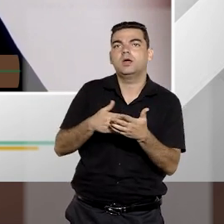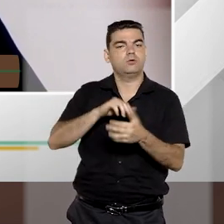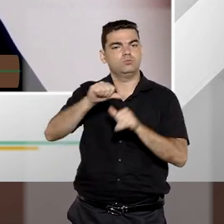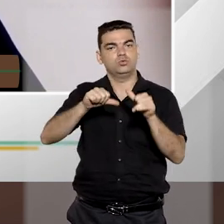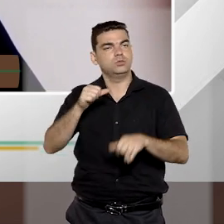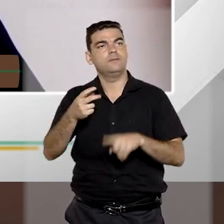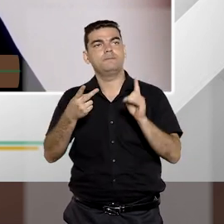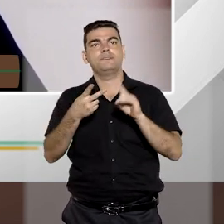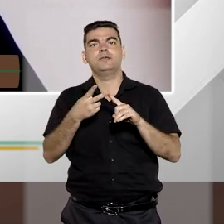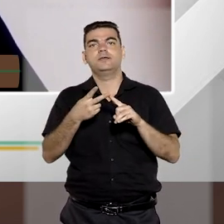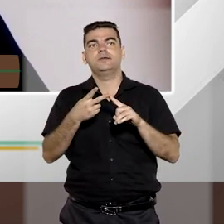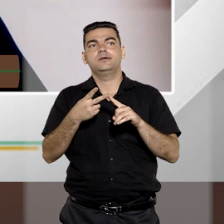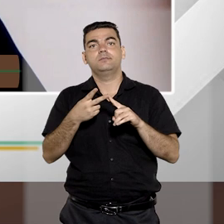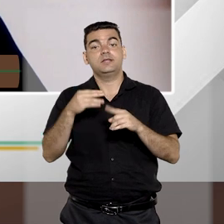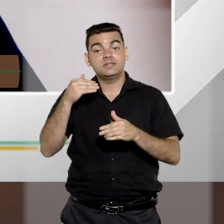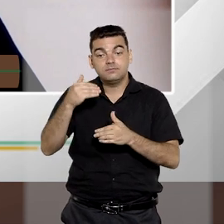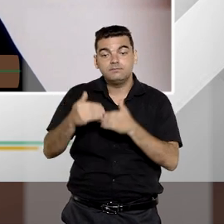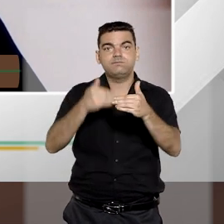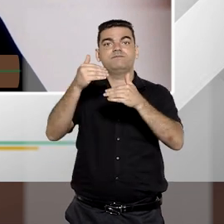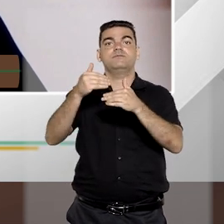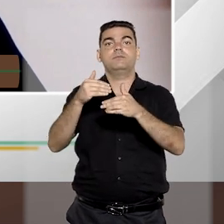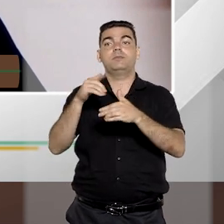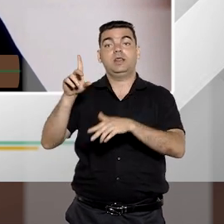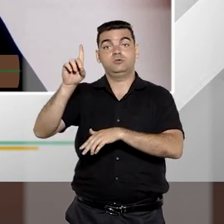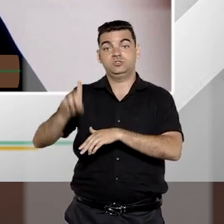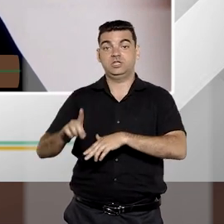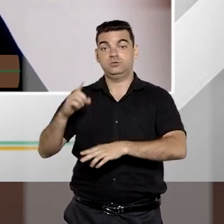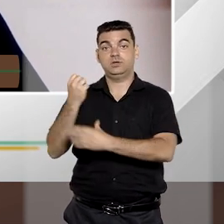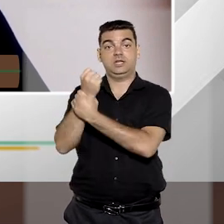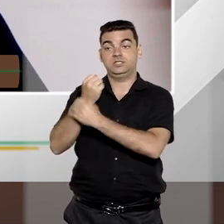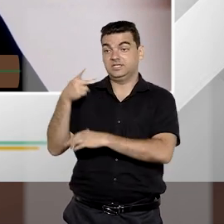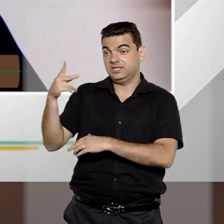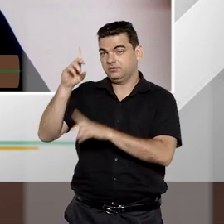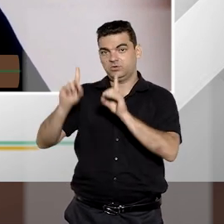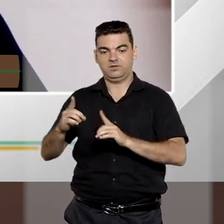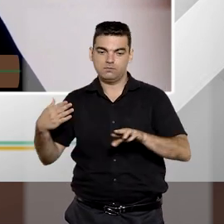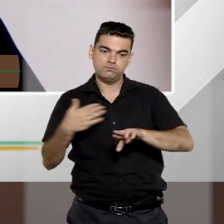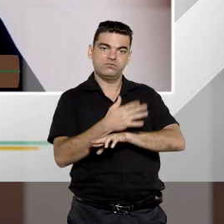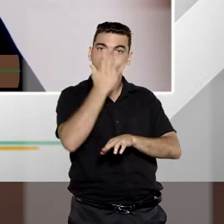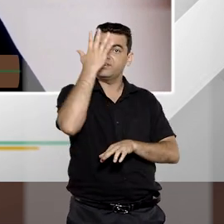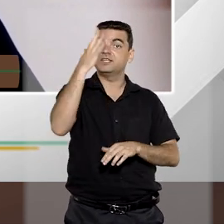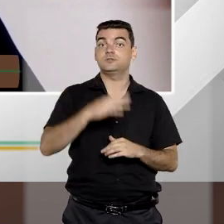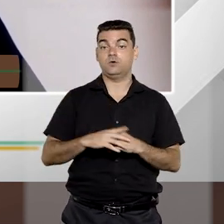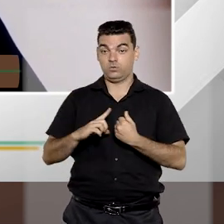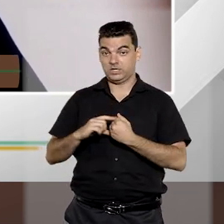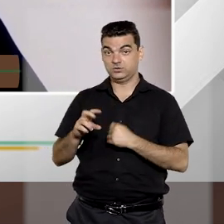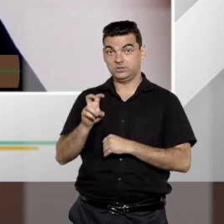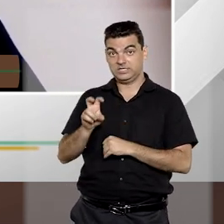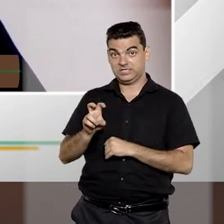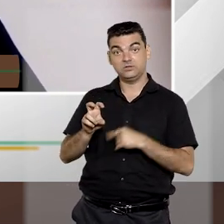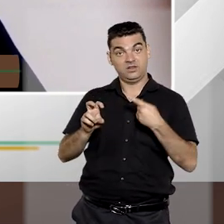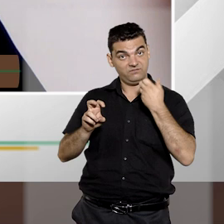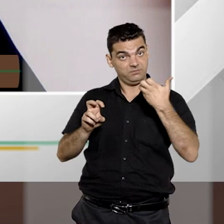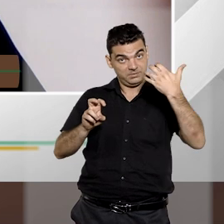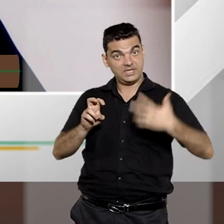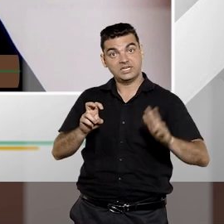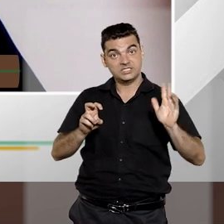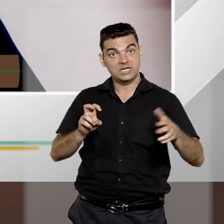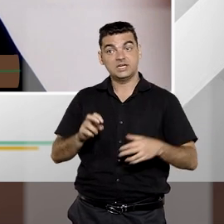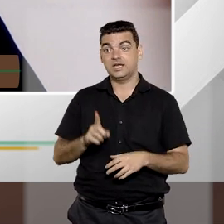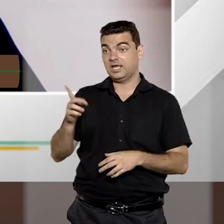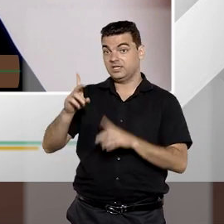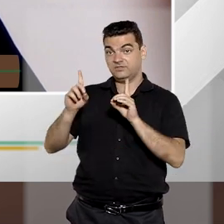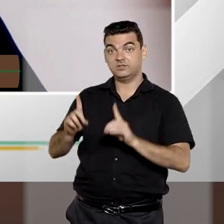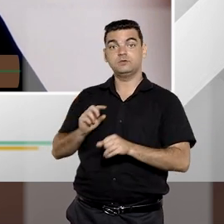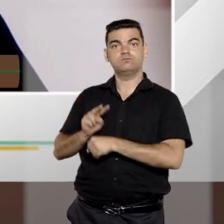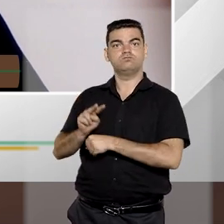barreira, quebrando aquela barreira e avançando acerca dos direitos da pessoa com deficiência. No artigo 5º ali mesmo, ele fala que a pessoa com deficiência